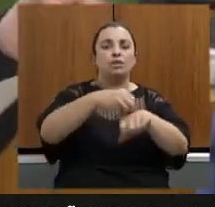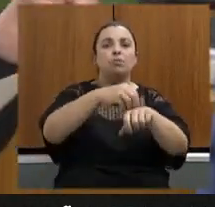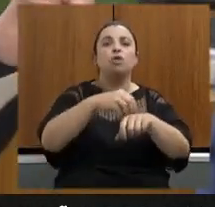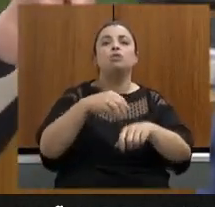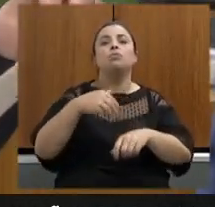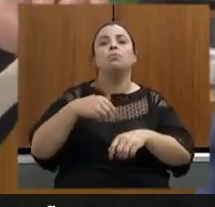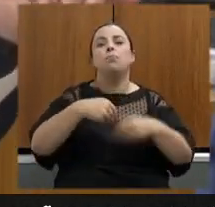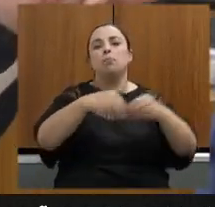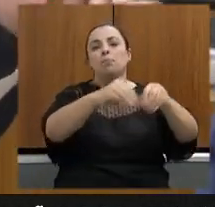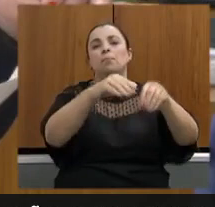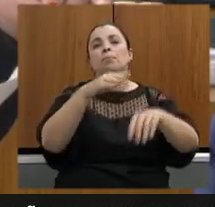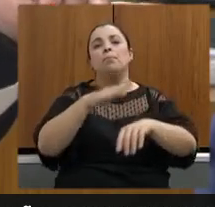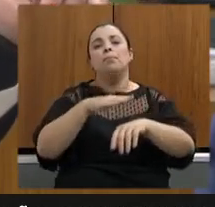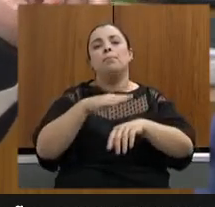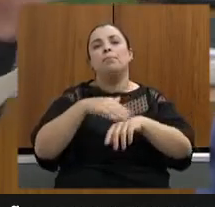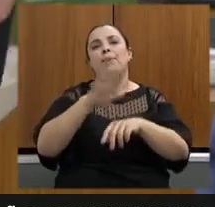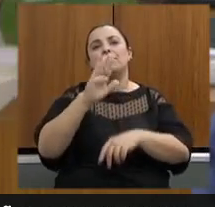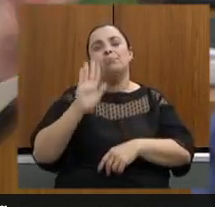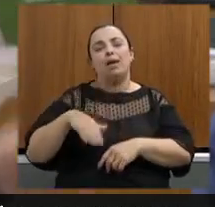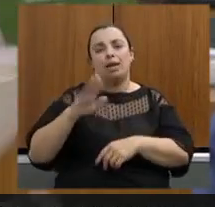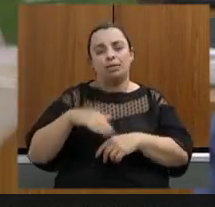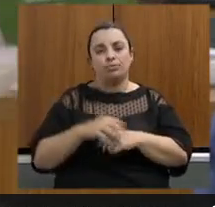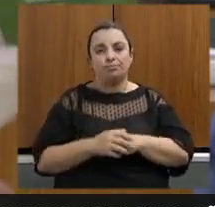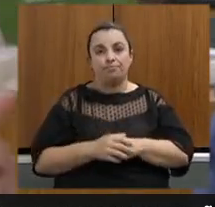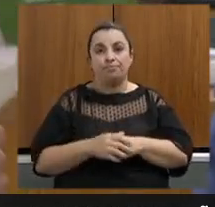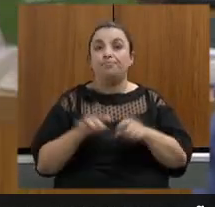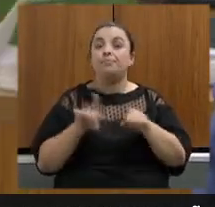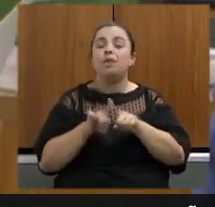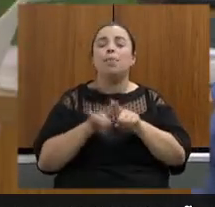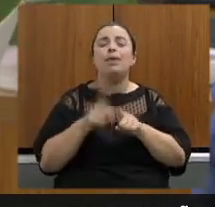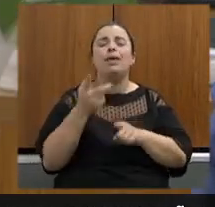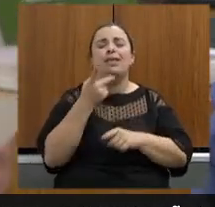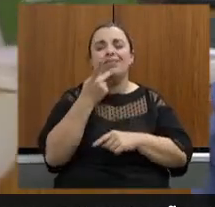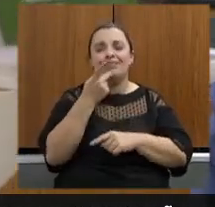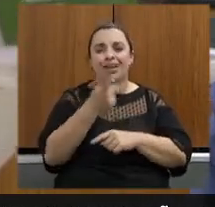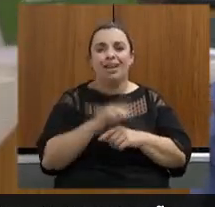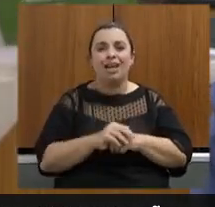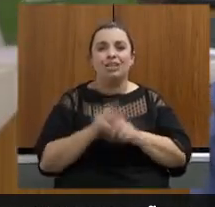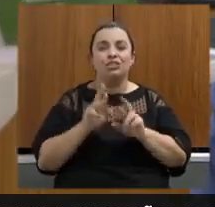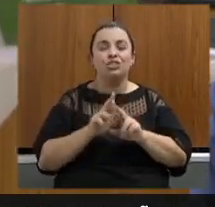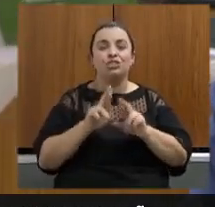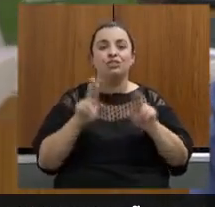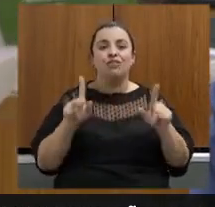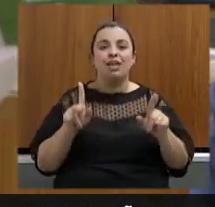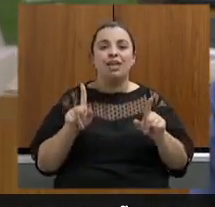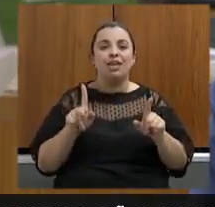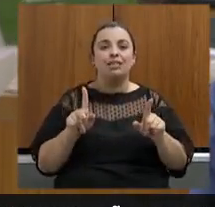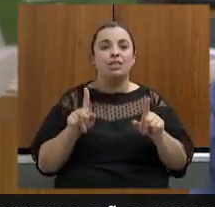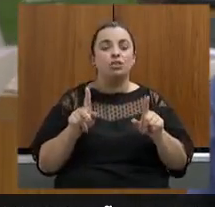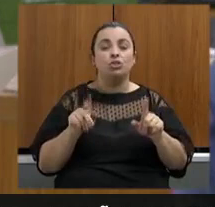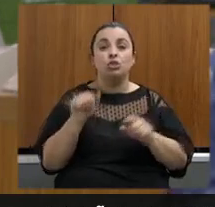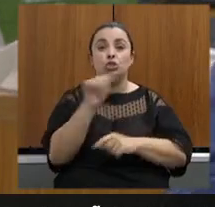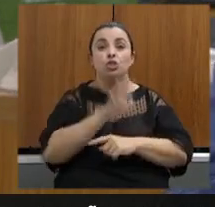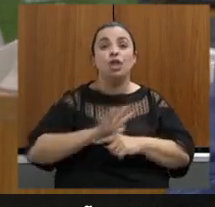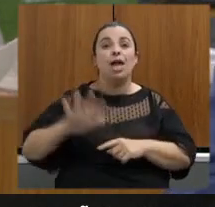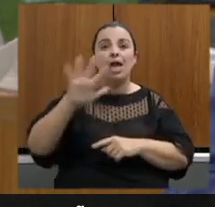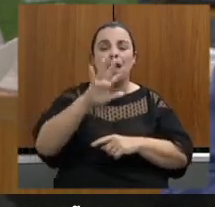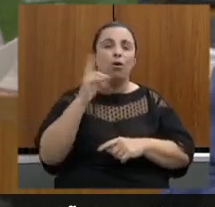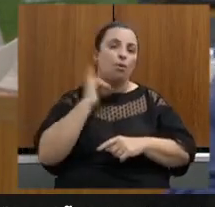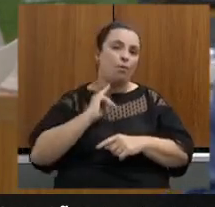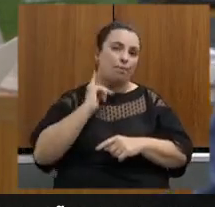né eu queria também. A a diferença do cenário geral no